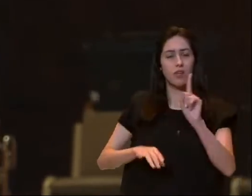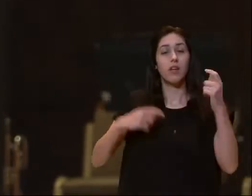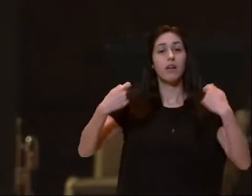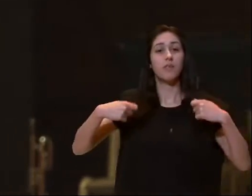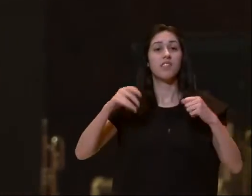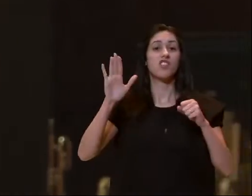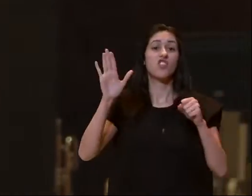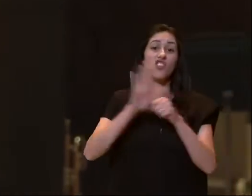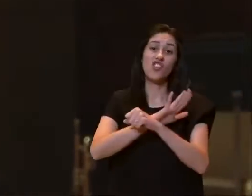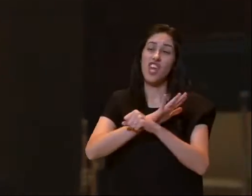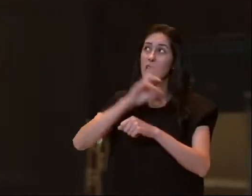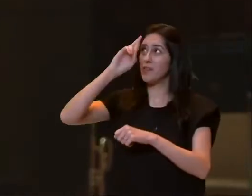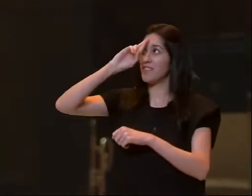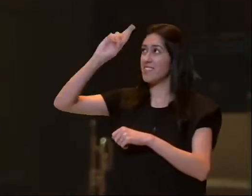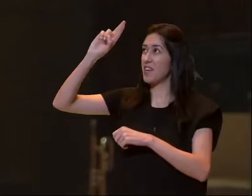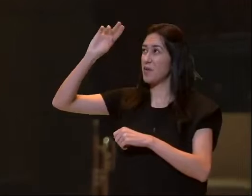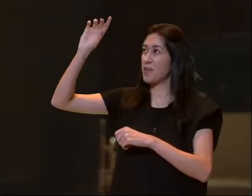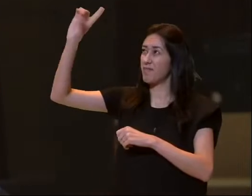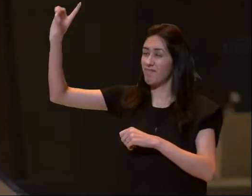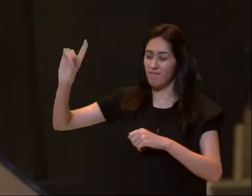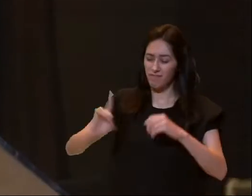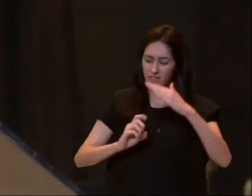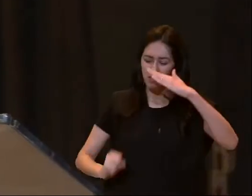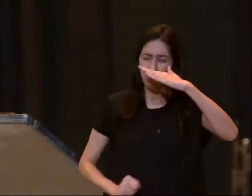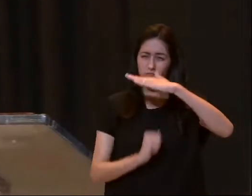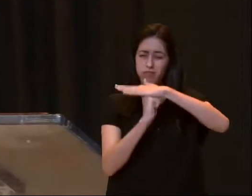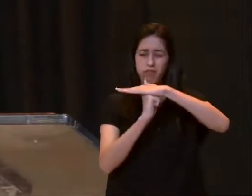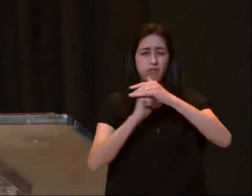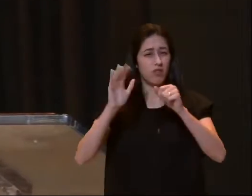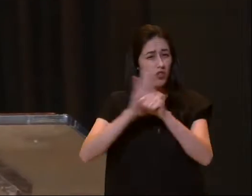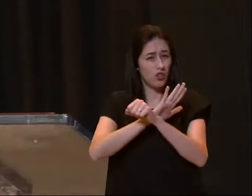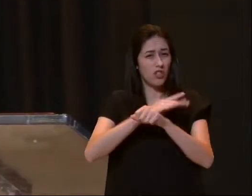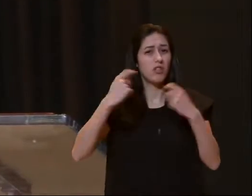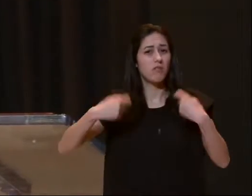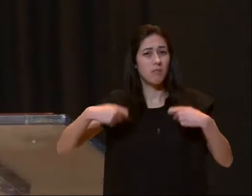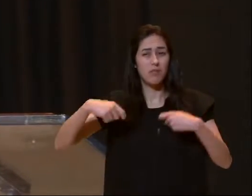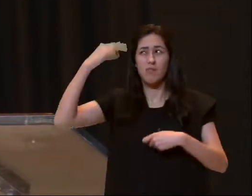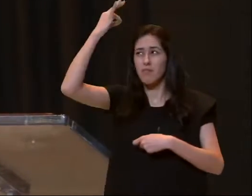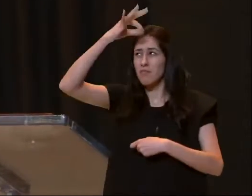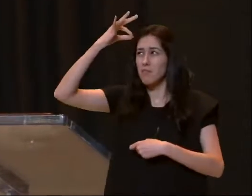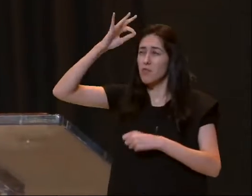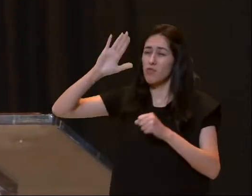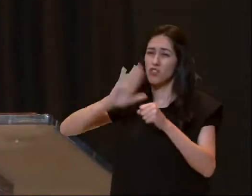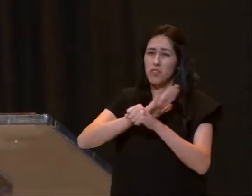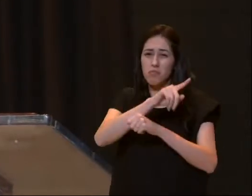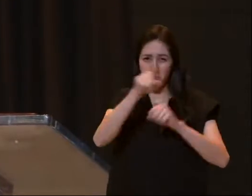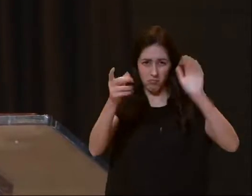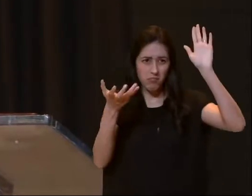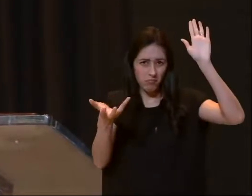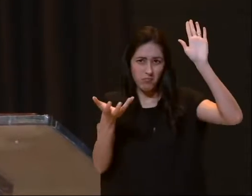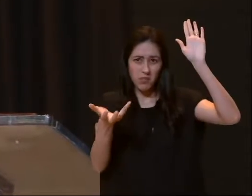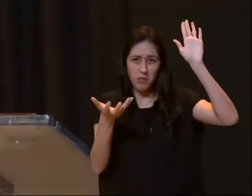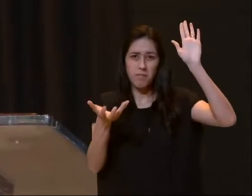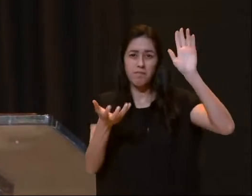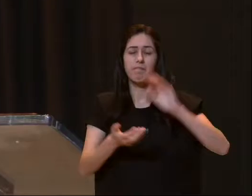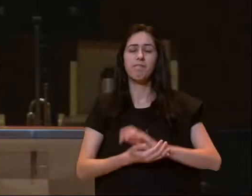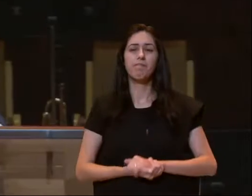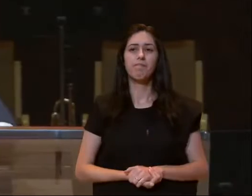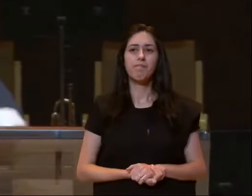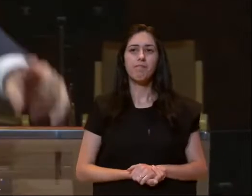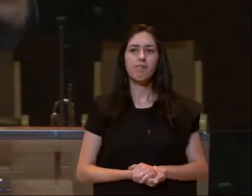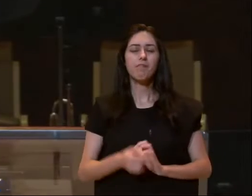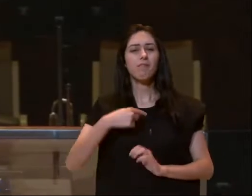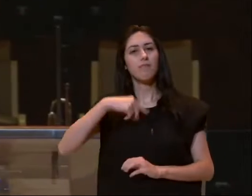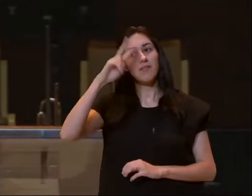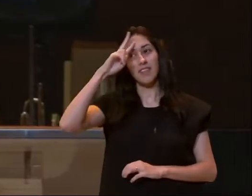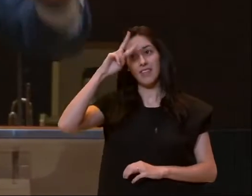Senhor, cheia do Espírito, plena em Deus. Quantos desejam isso? Eu lembro